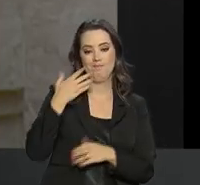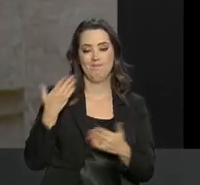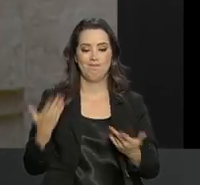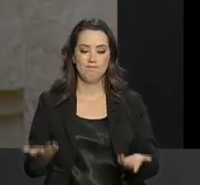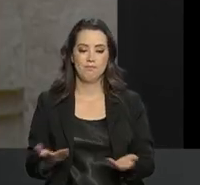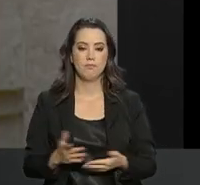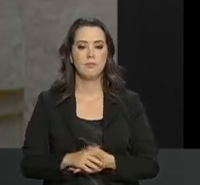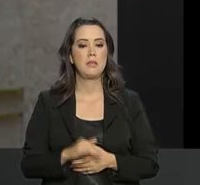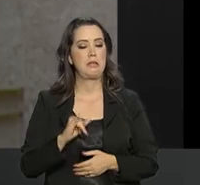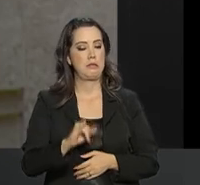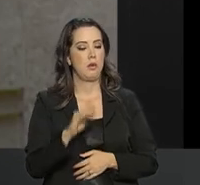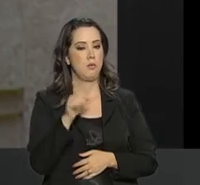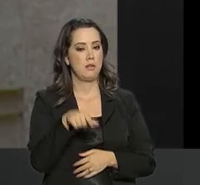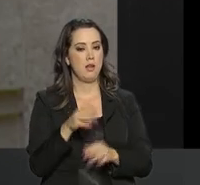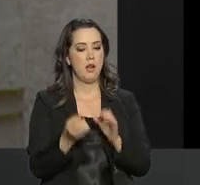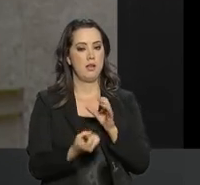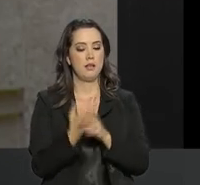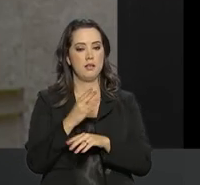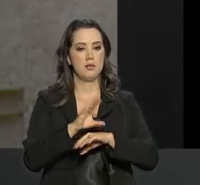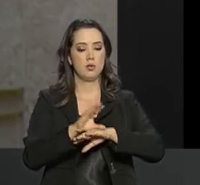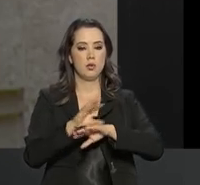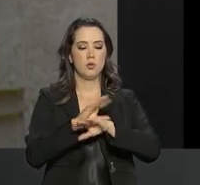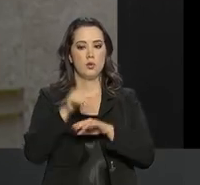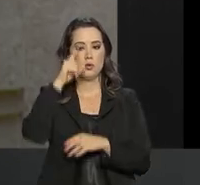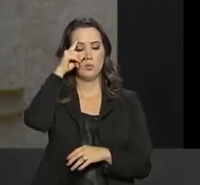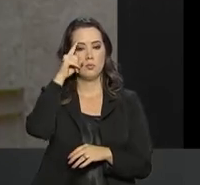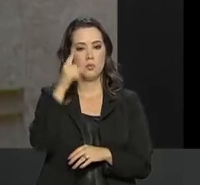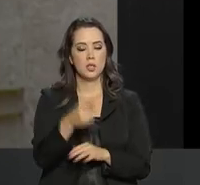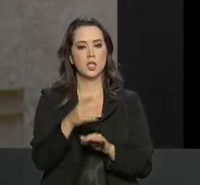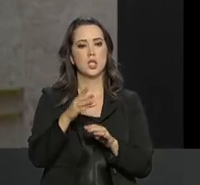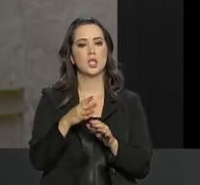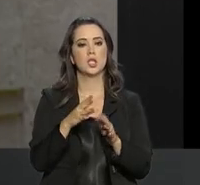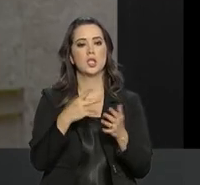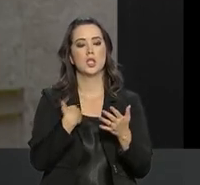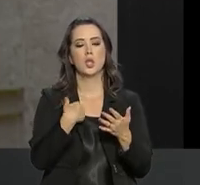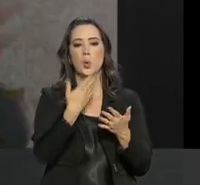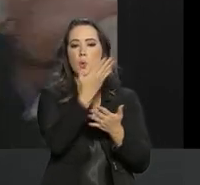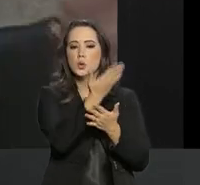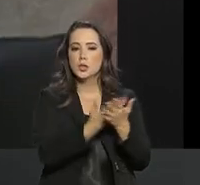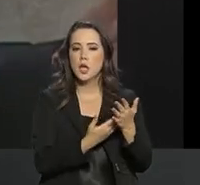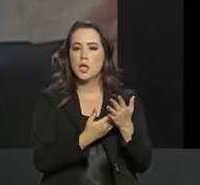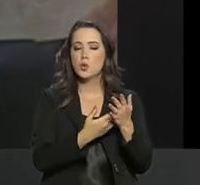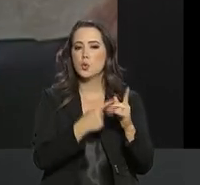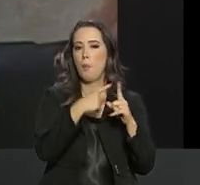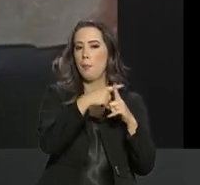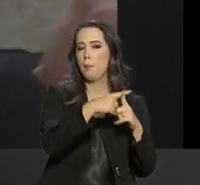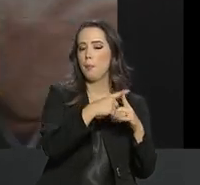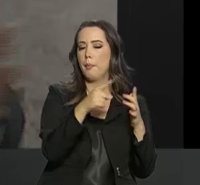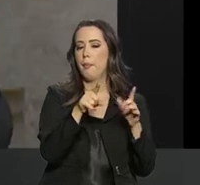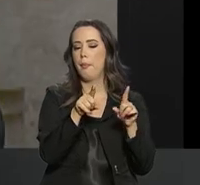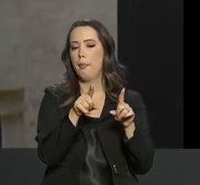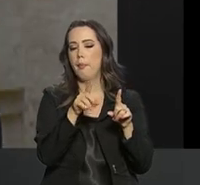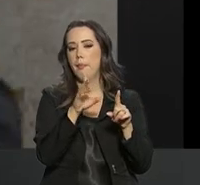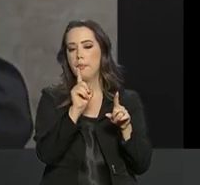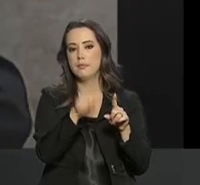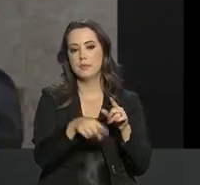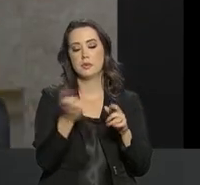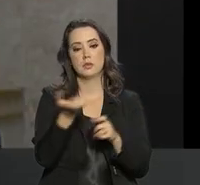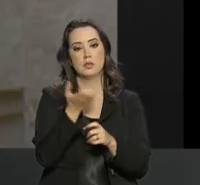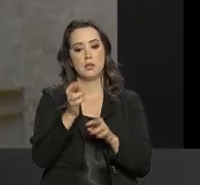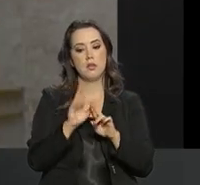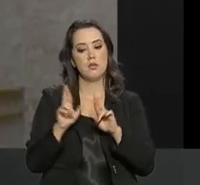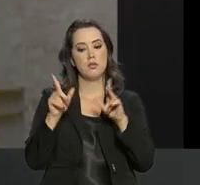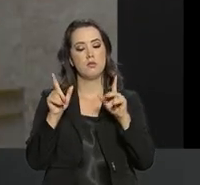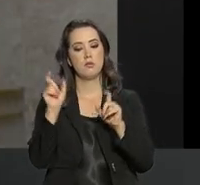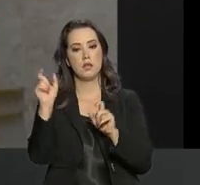a Constituinte estabelece um texto positivado, e daí as palavras de Kelsen, né? Quando pretende